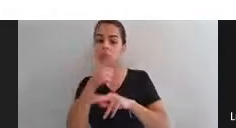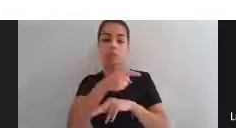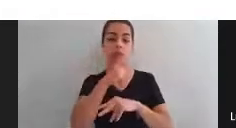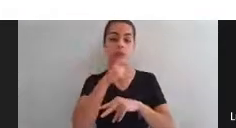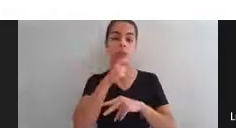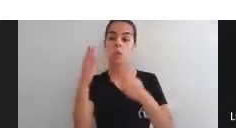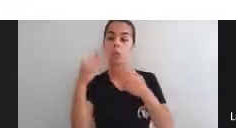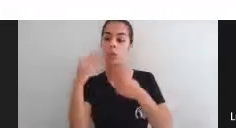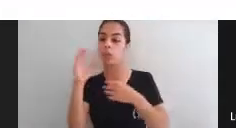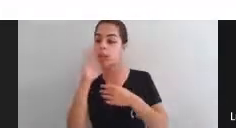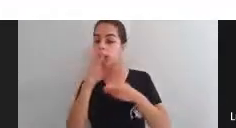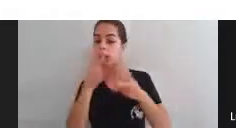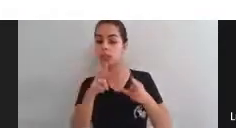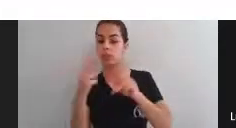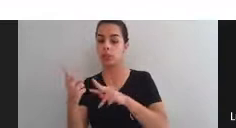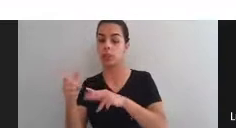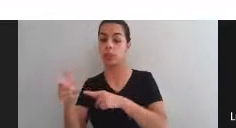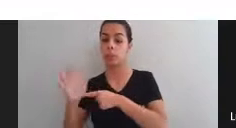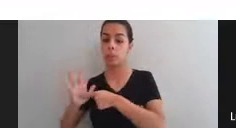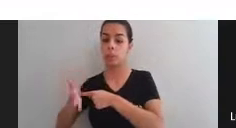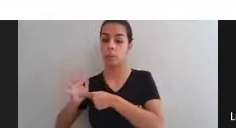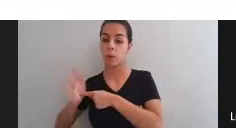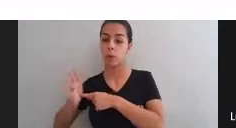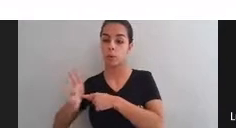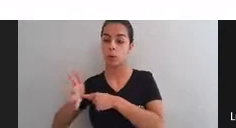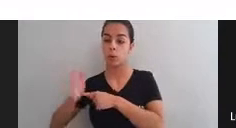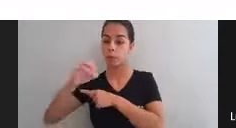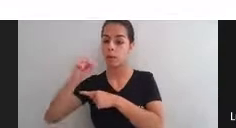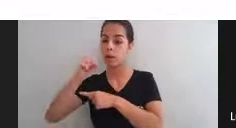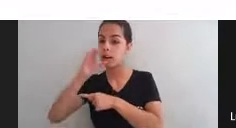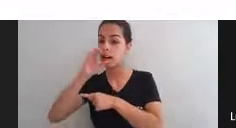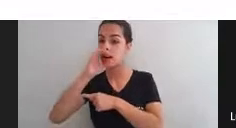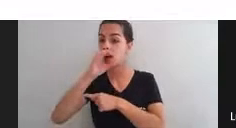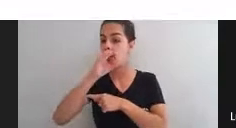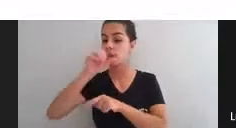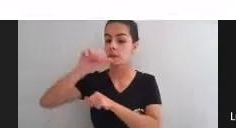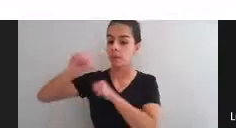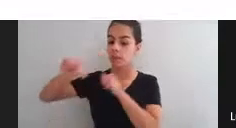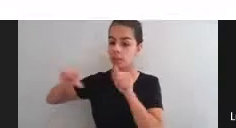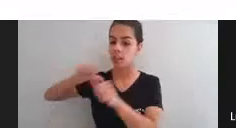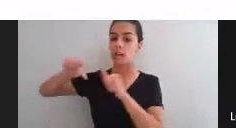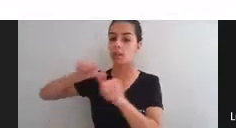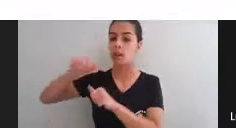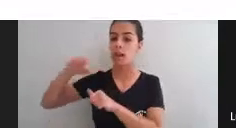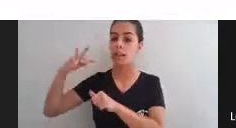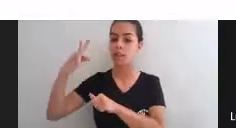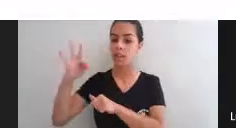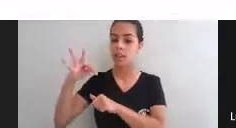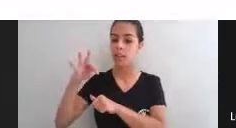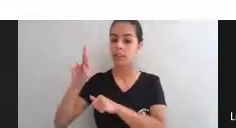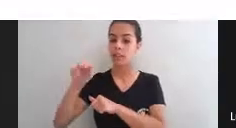por sua vez, pega o calor da fonte quente, transforma parte dele em trabalho